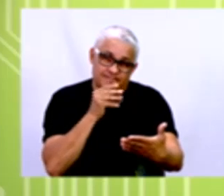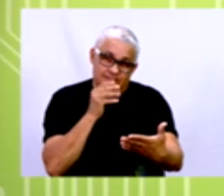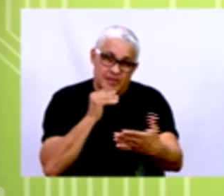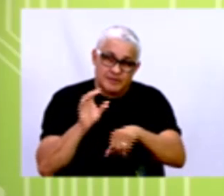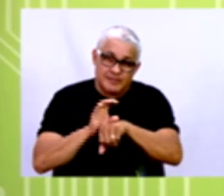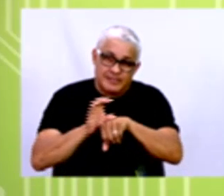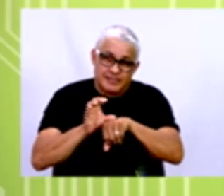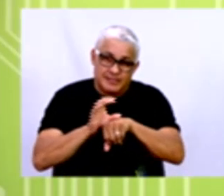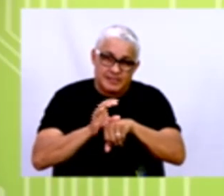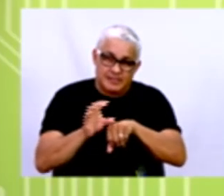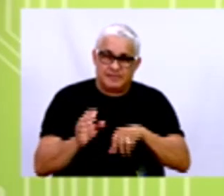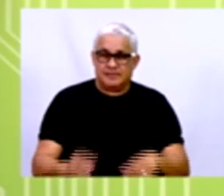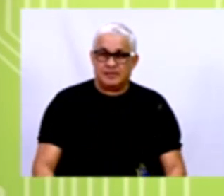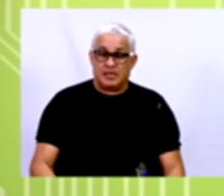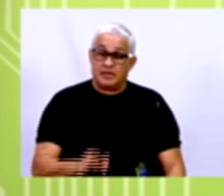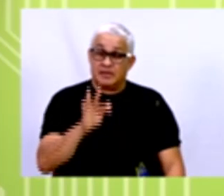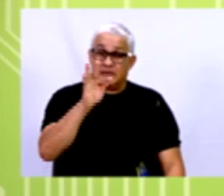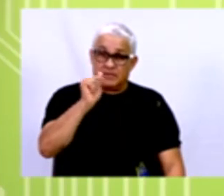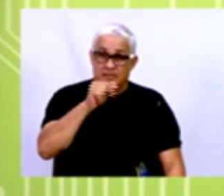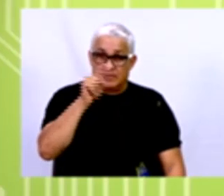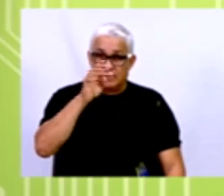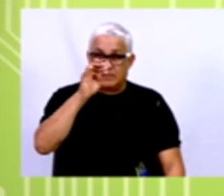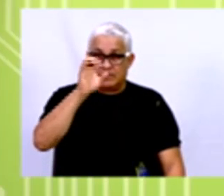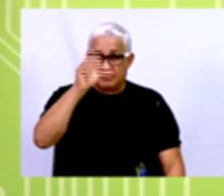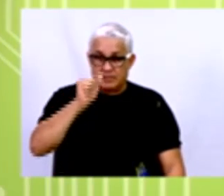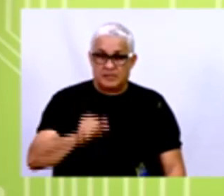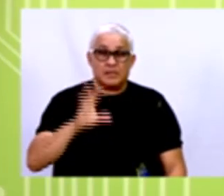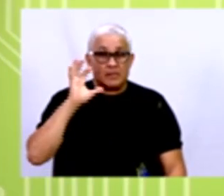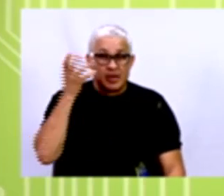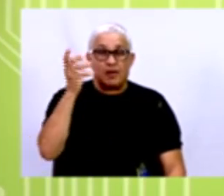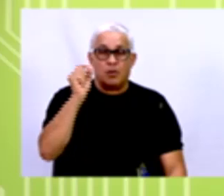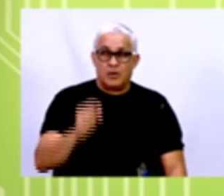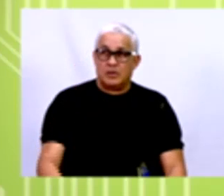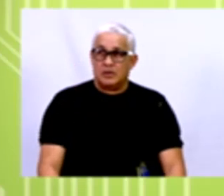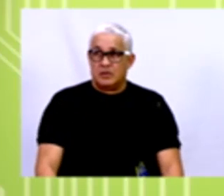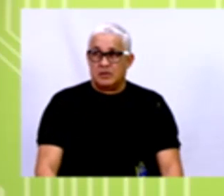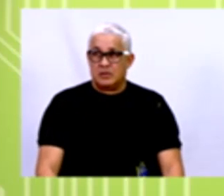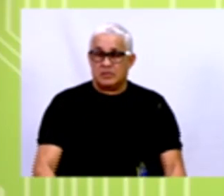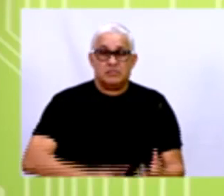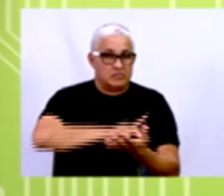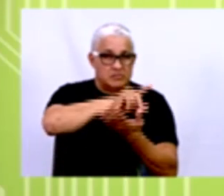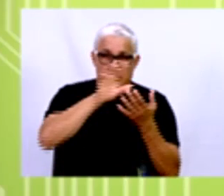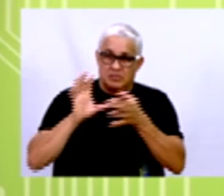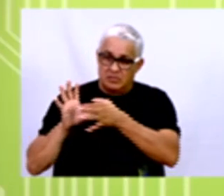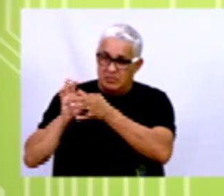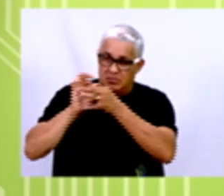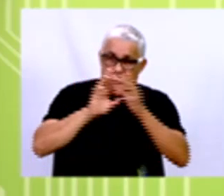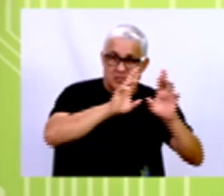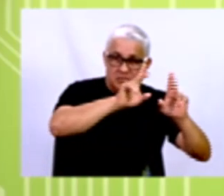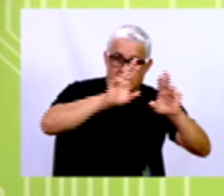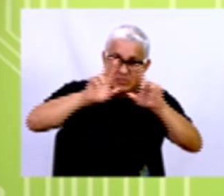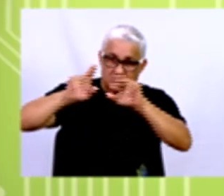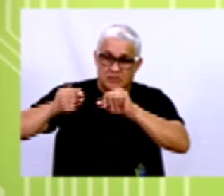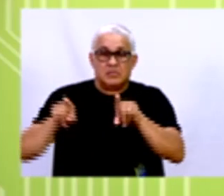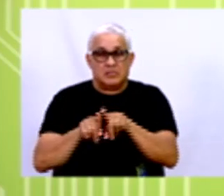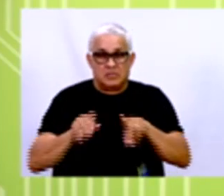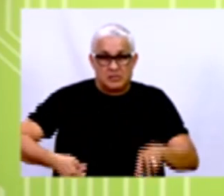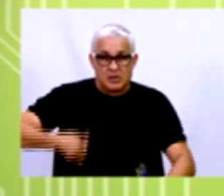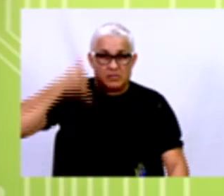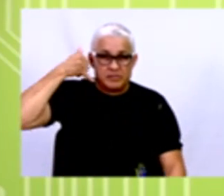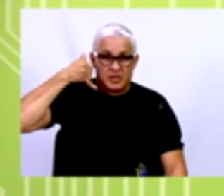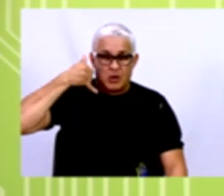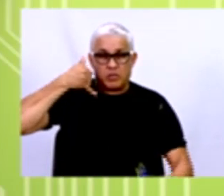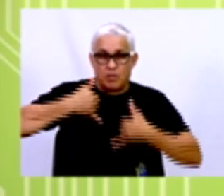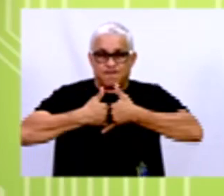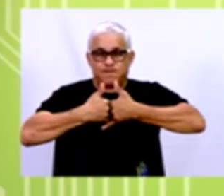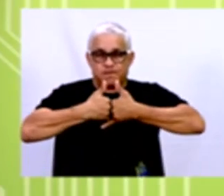azul. Então, isso é função fática. E ela também acontece em vários contextos. Quando você está ao telefone falando